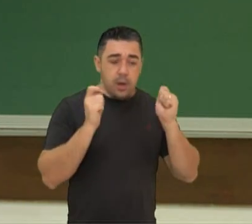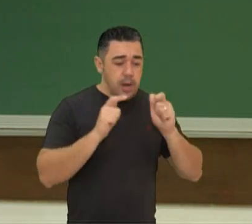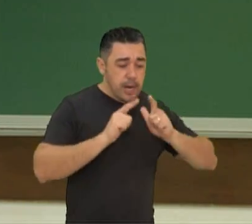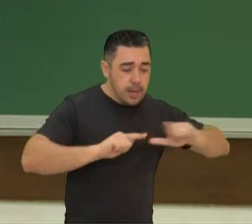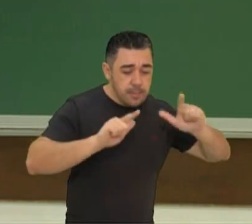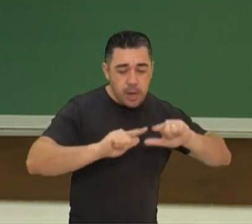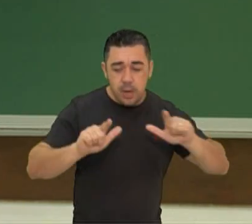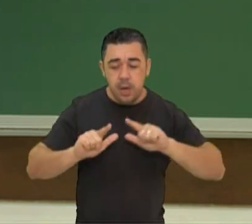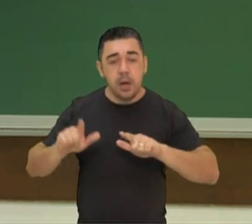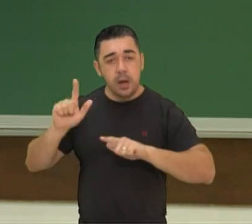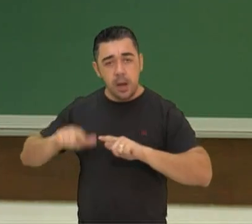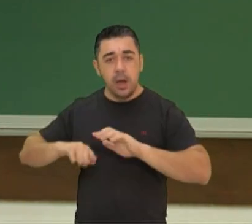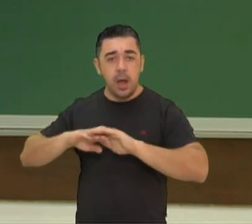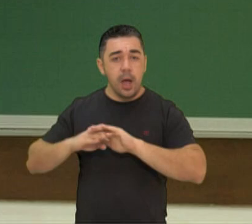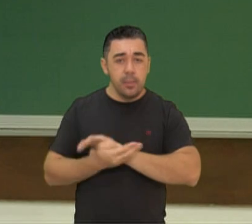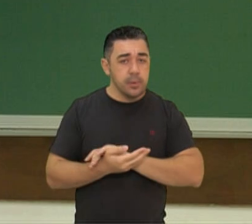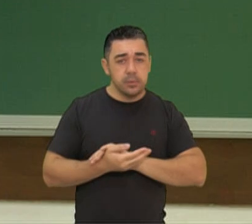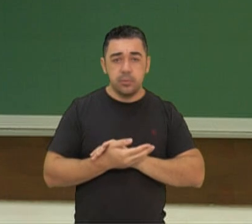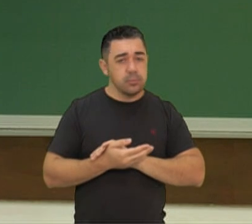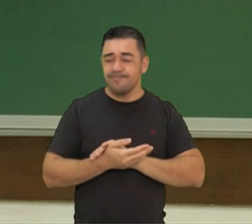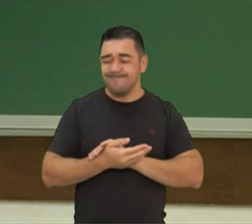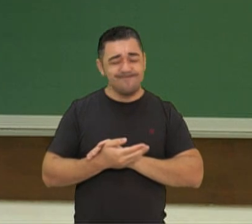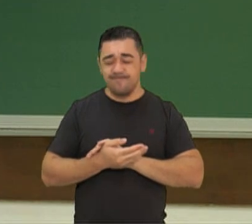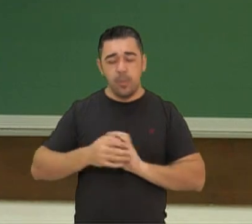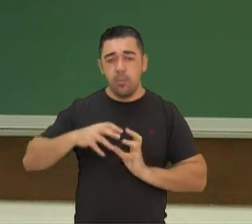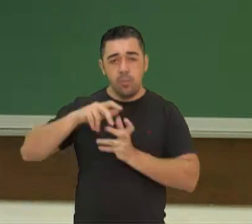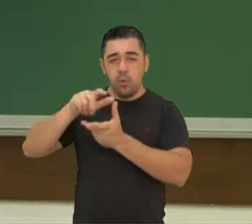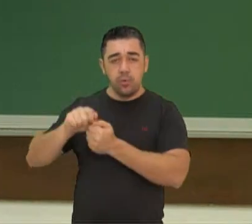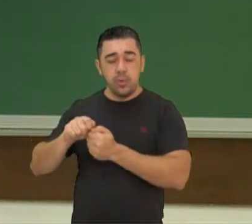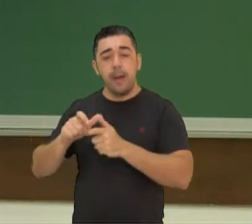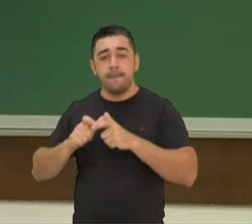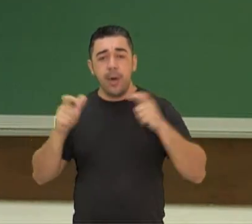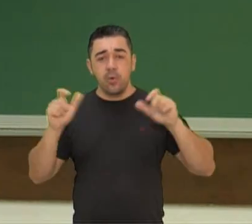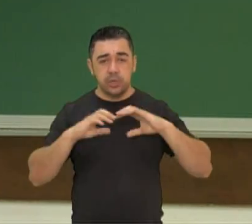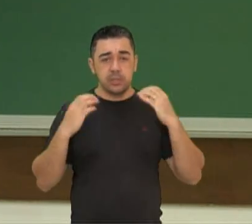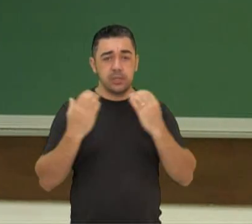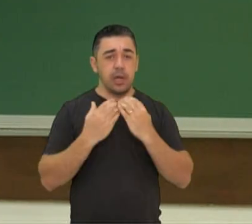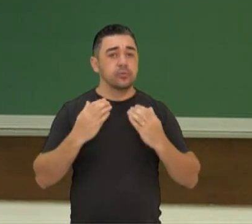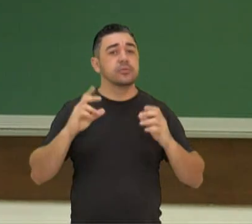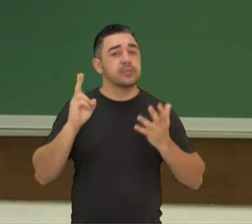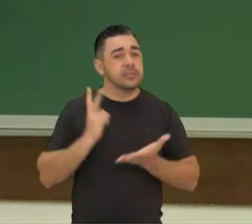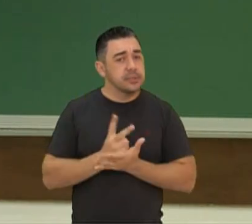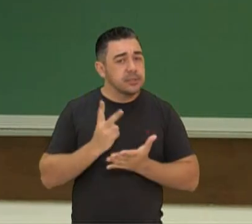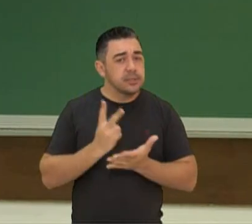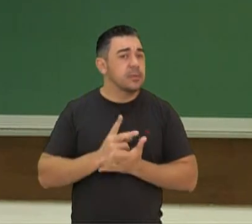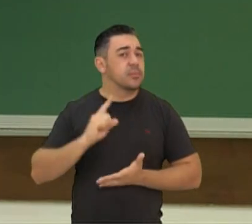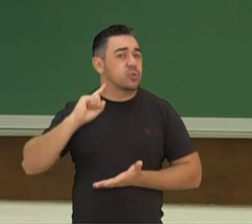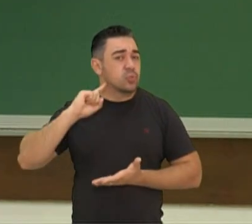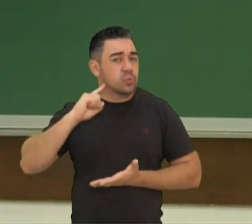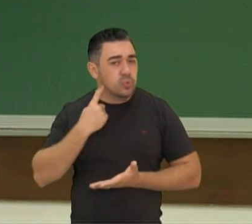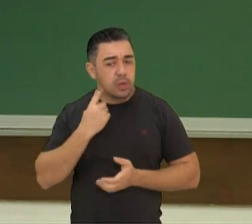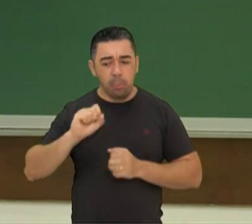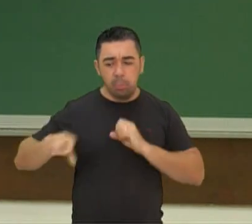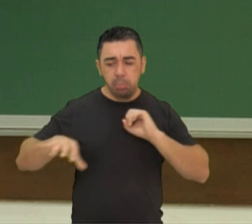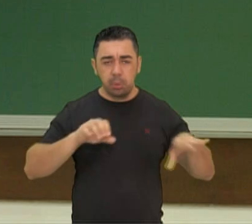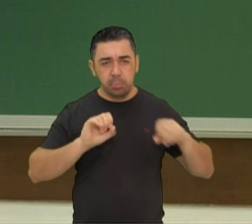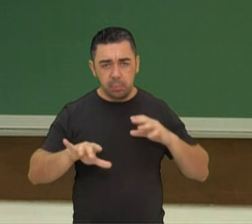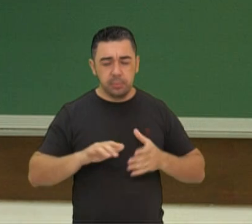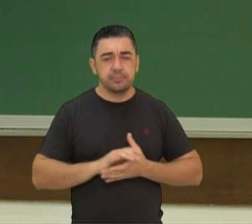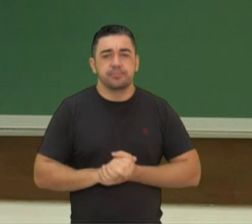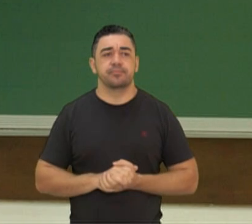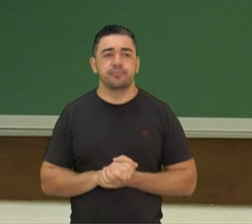dos torcedores na maior parte do mundo. Geralmente os estádios ficam com lixo espalhado para os